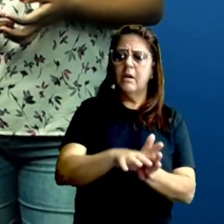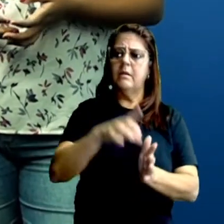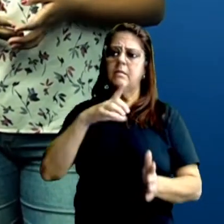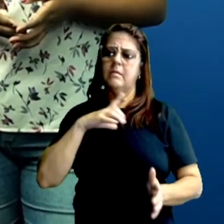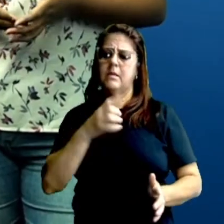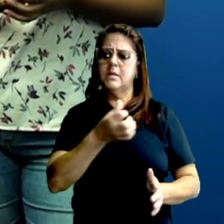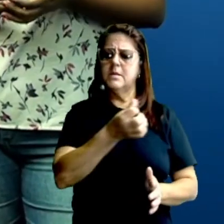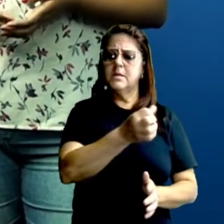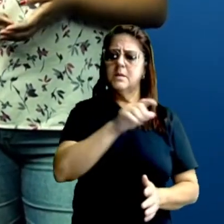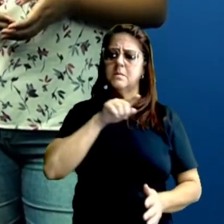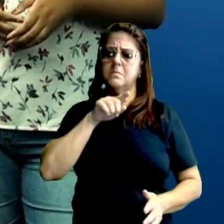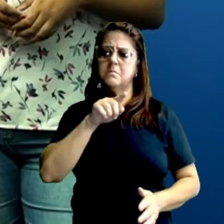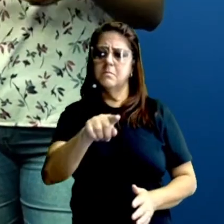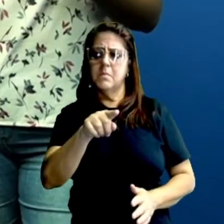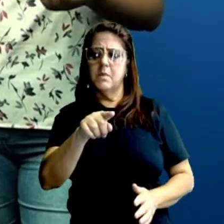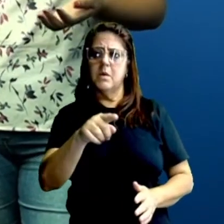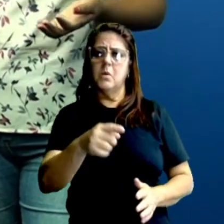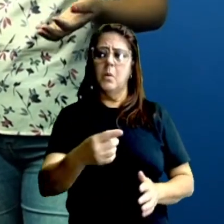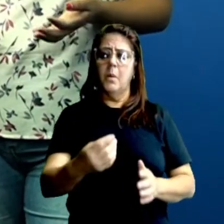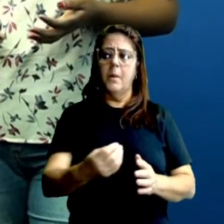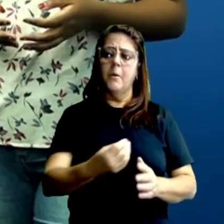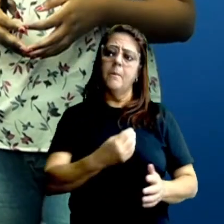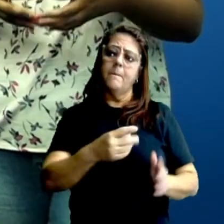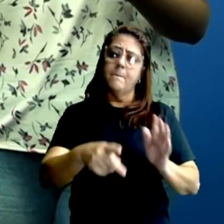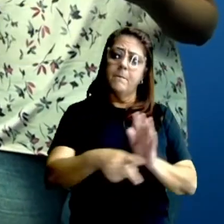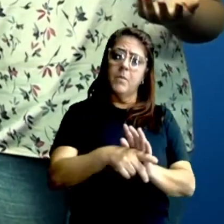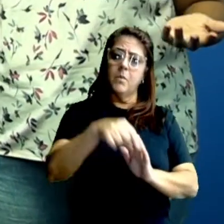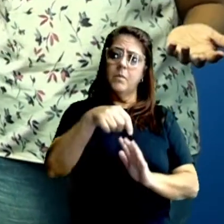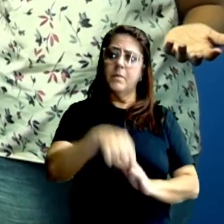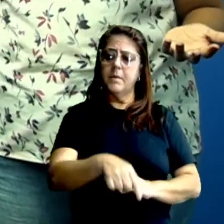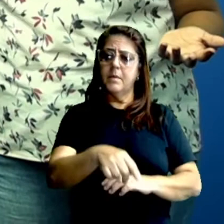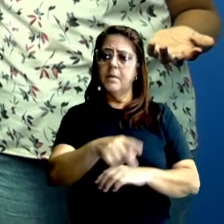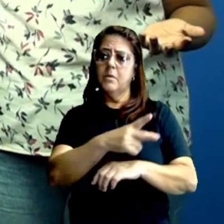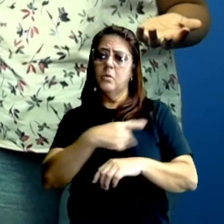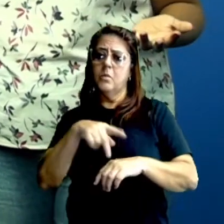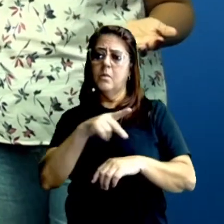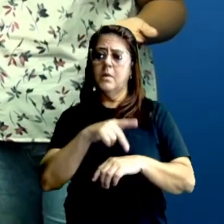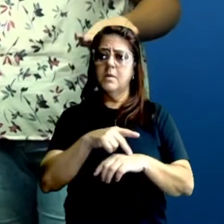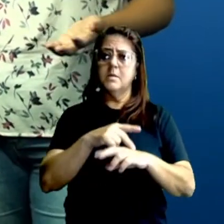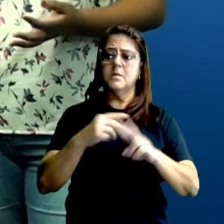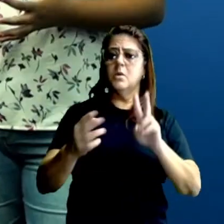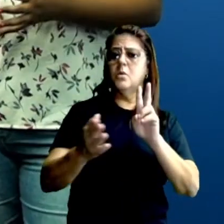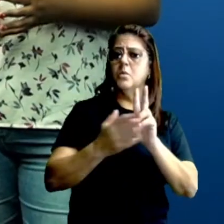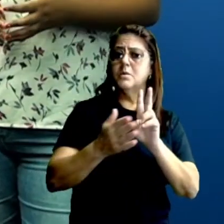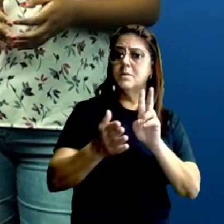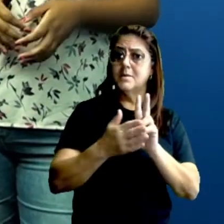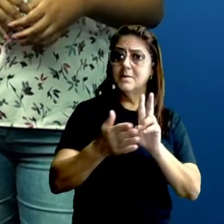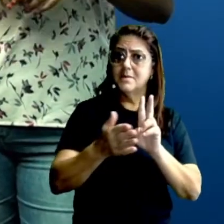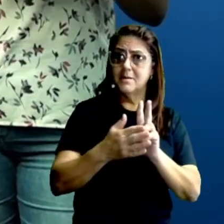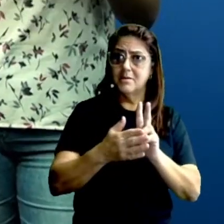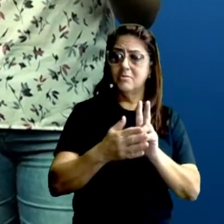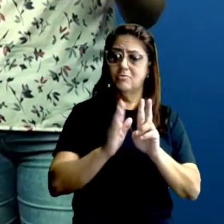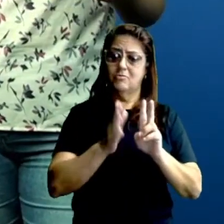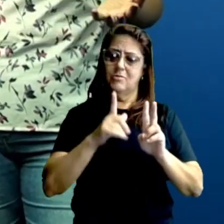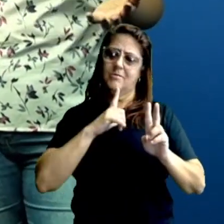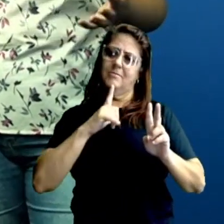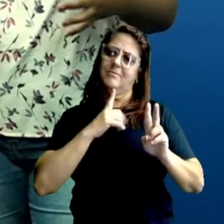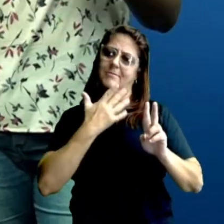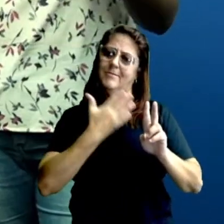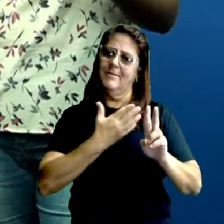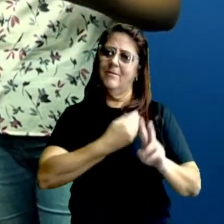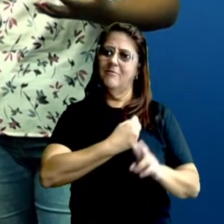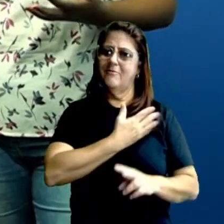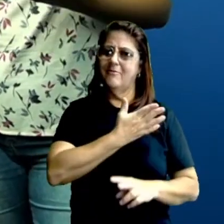6 milhões de habitantes nativos os povos originarios os que hoje chamamos de indígenas é diferente os